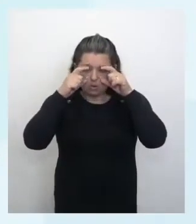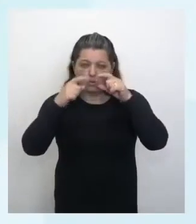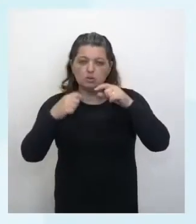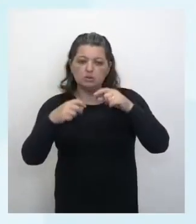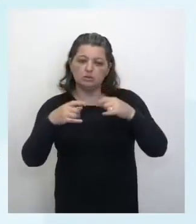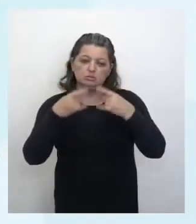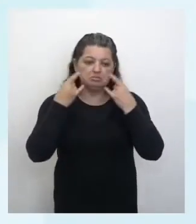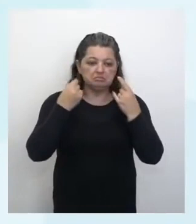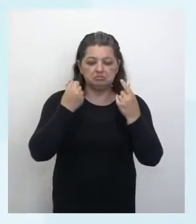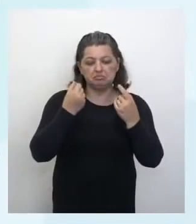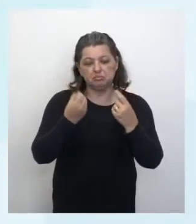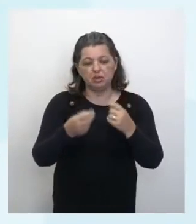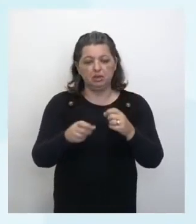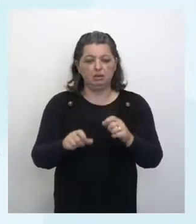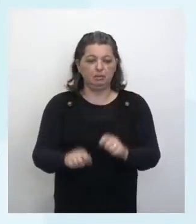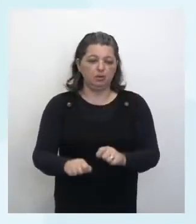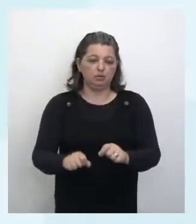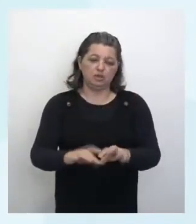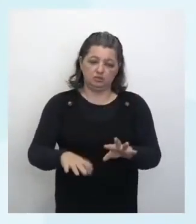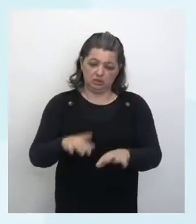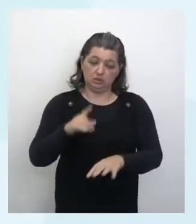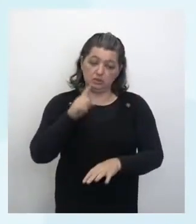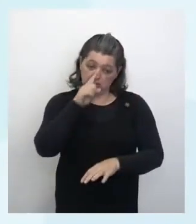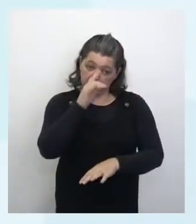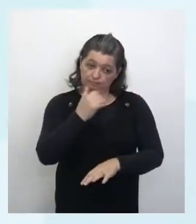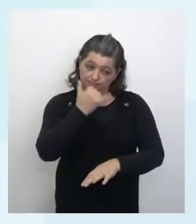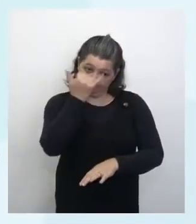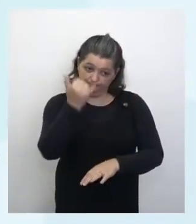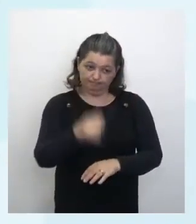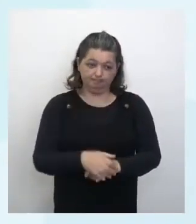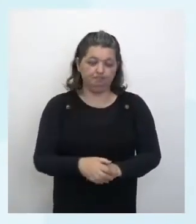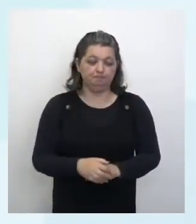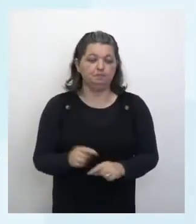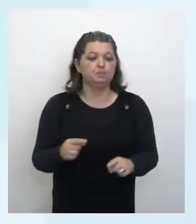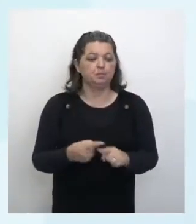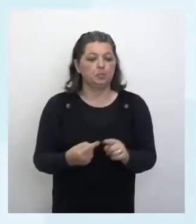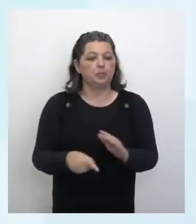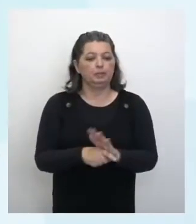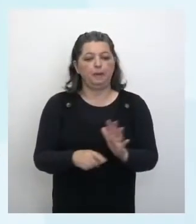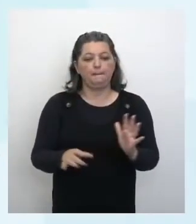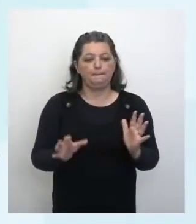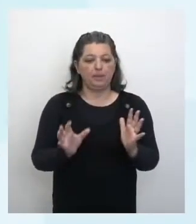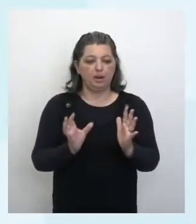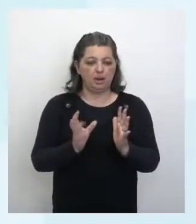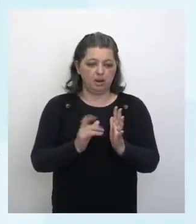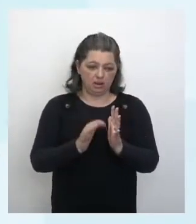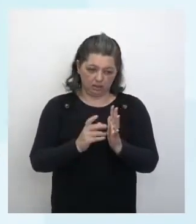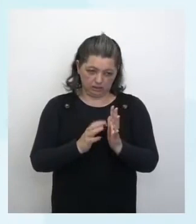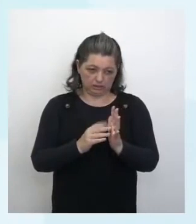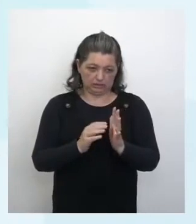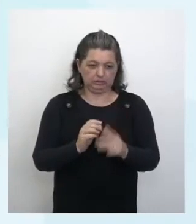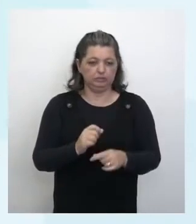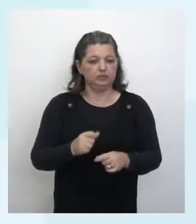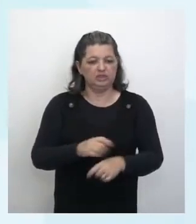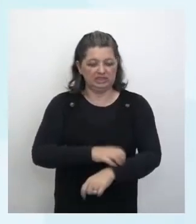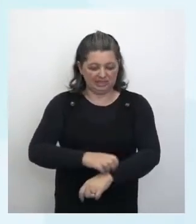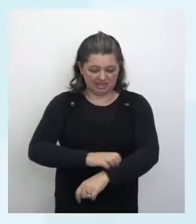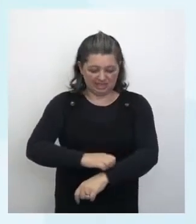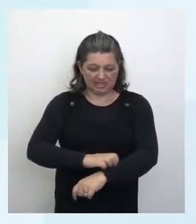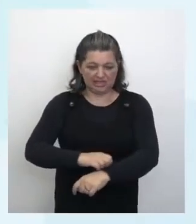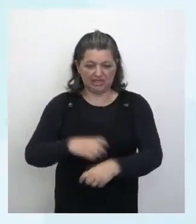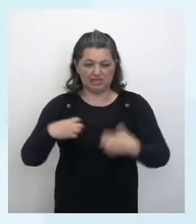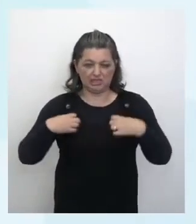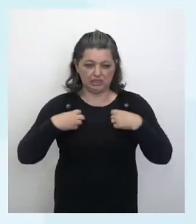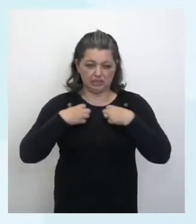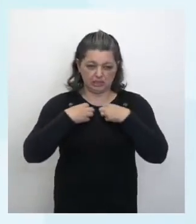olho. Oxidante, que pode causar uma oxidação na pele, pode causar coceira,